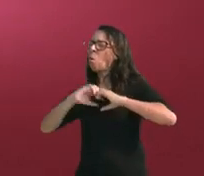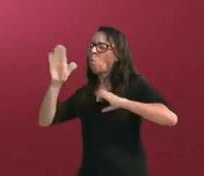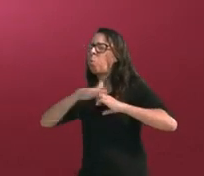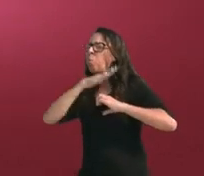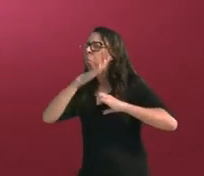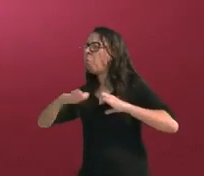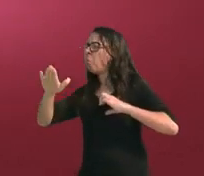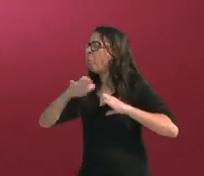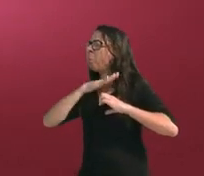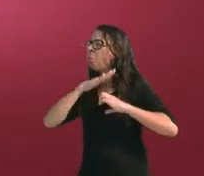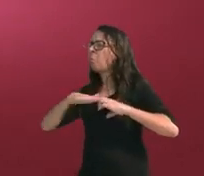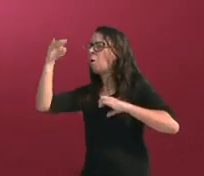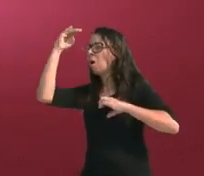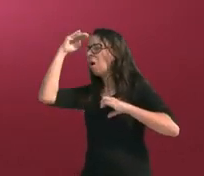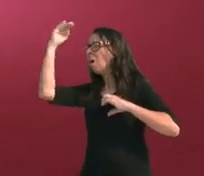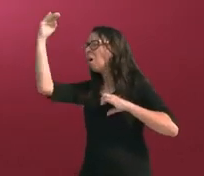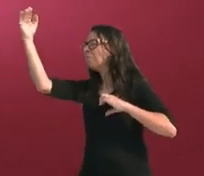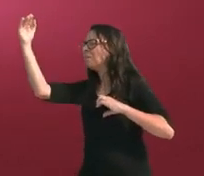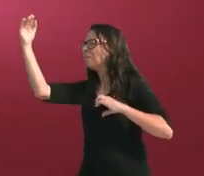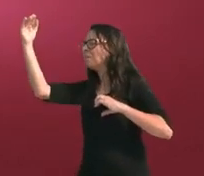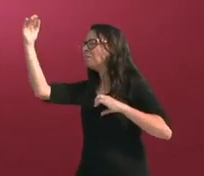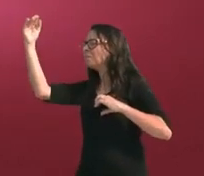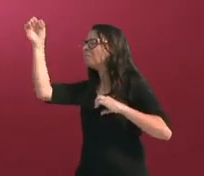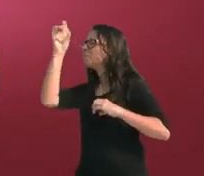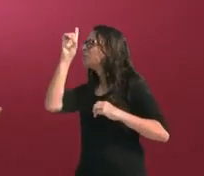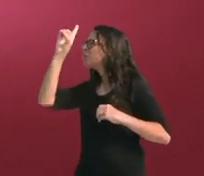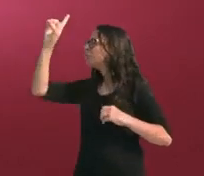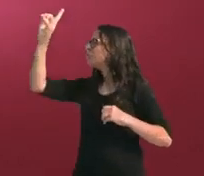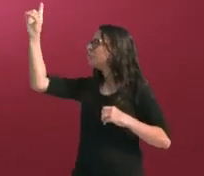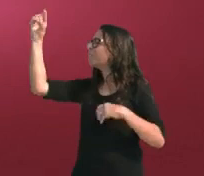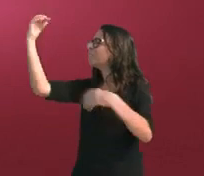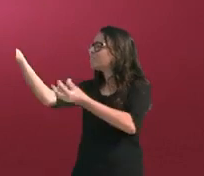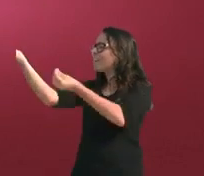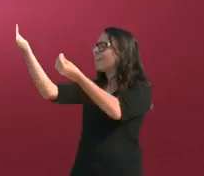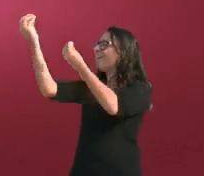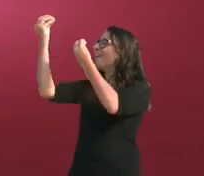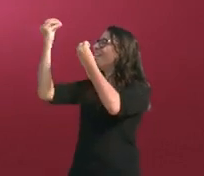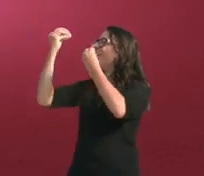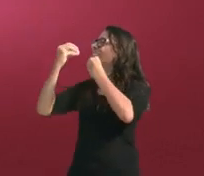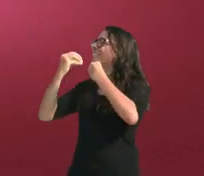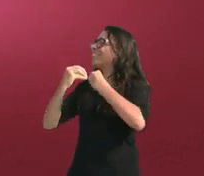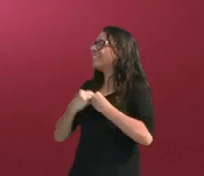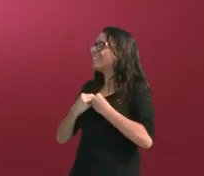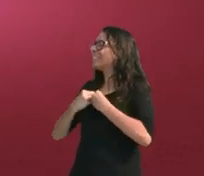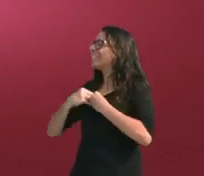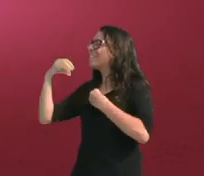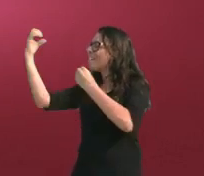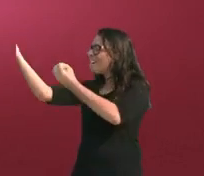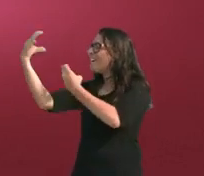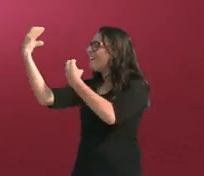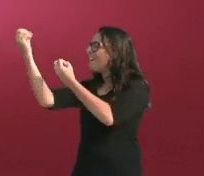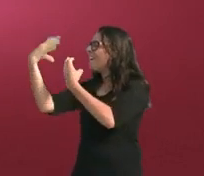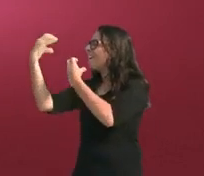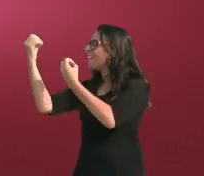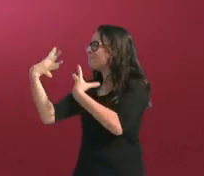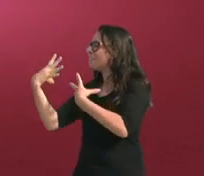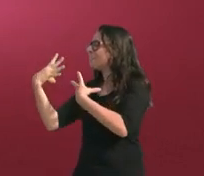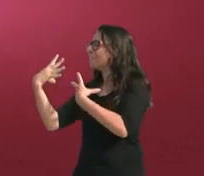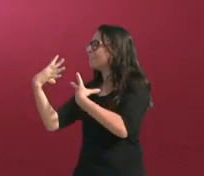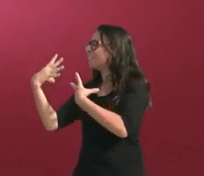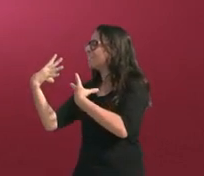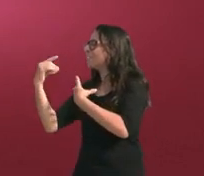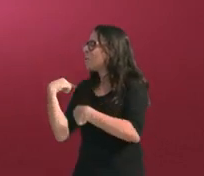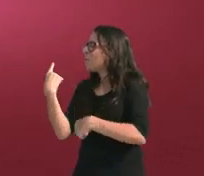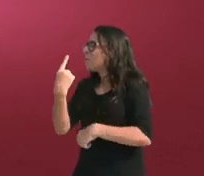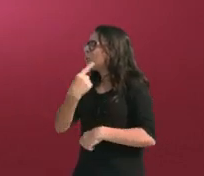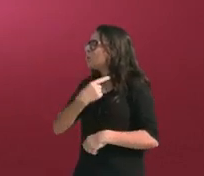do Senhor ter, ó Pai, presenteado nós com essa palavra. Que o Senhor venha nos capacitar, Deus